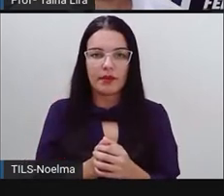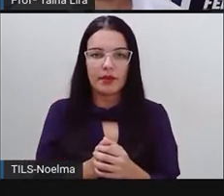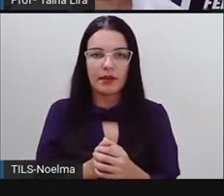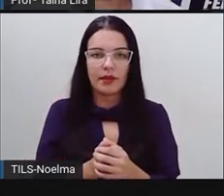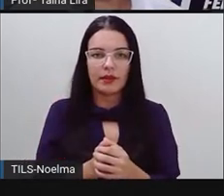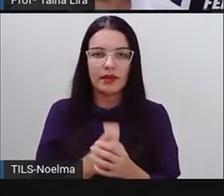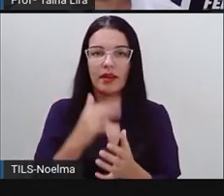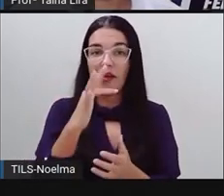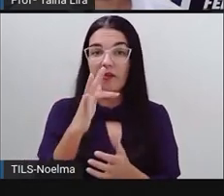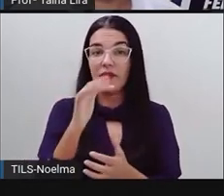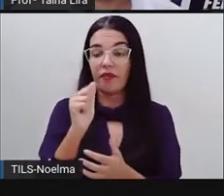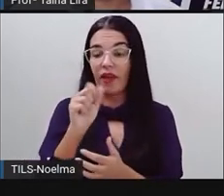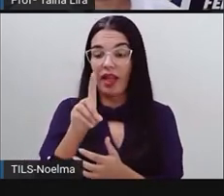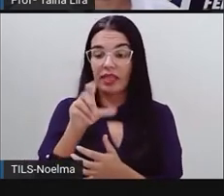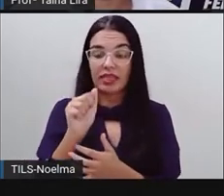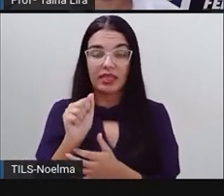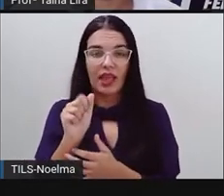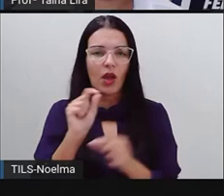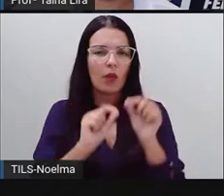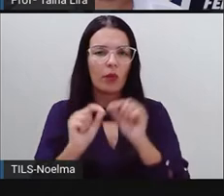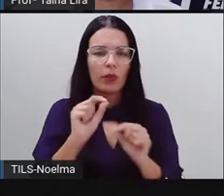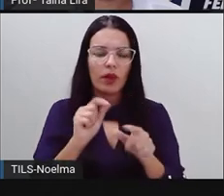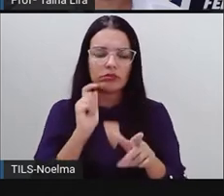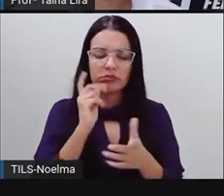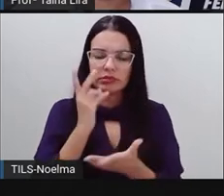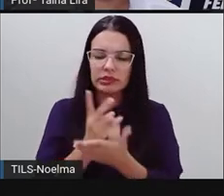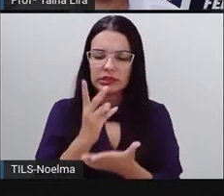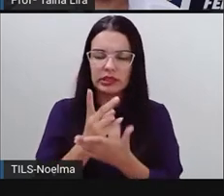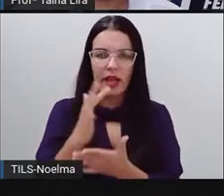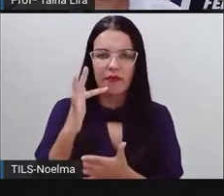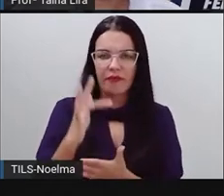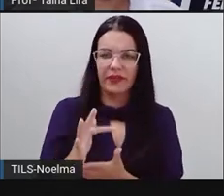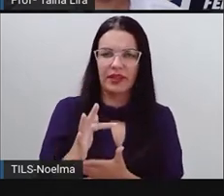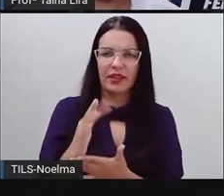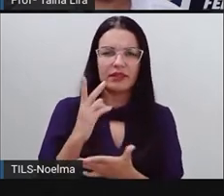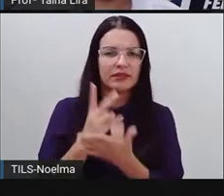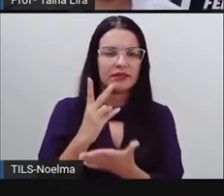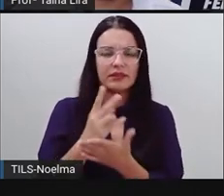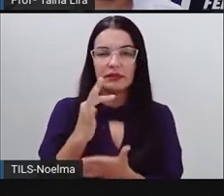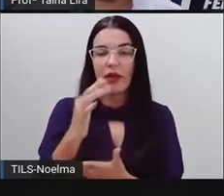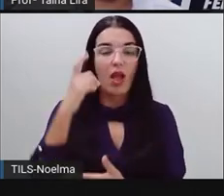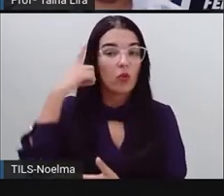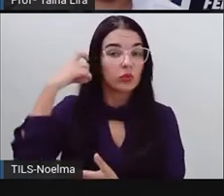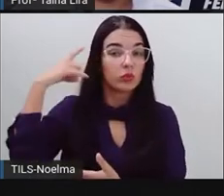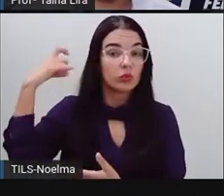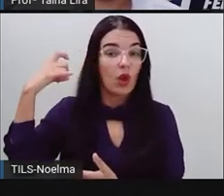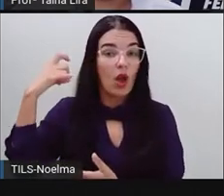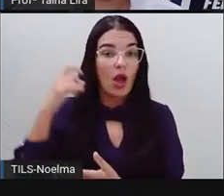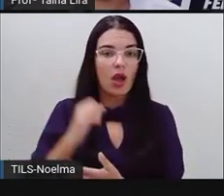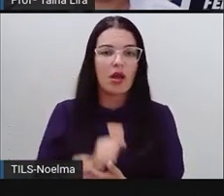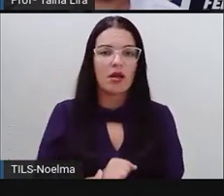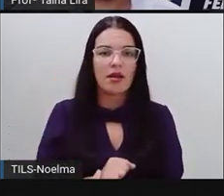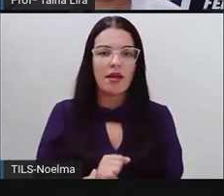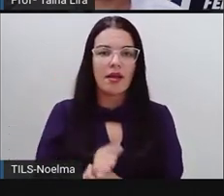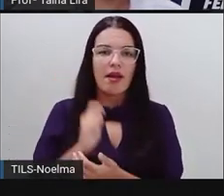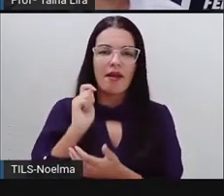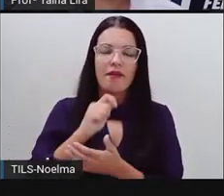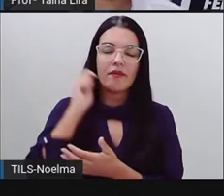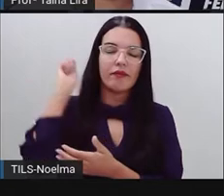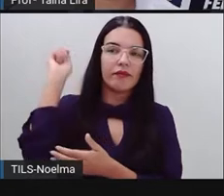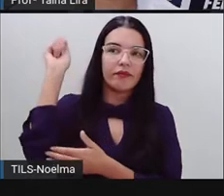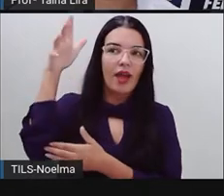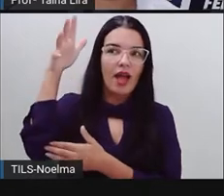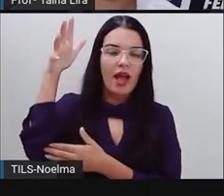mesma coisa aqui ó é o feio de faca vai ter sempre esse som de Fe Sei Observe ó vê